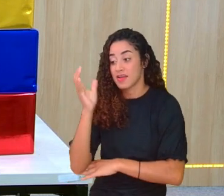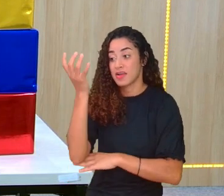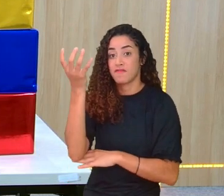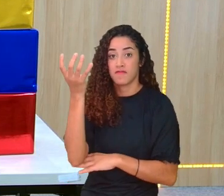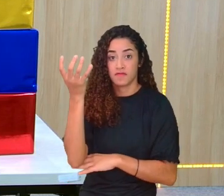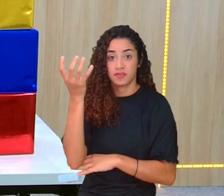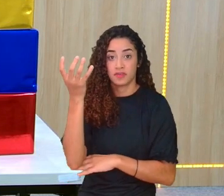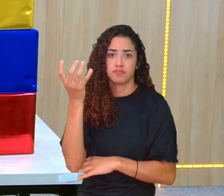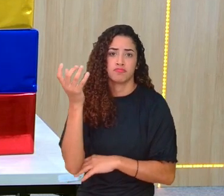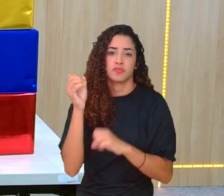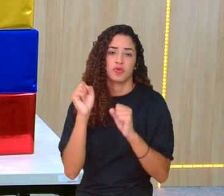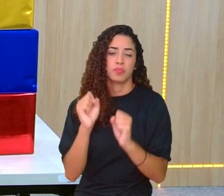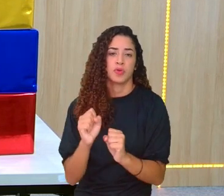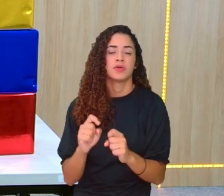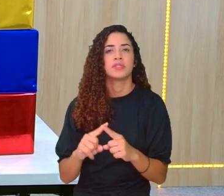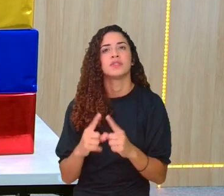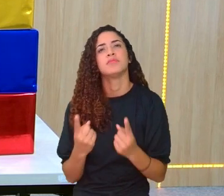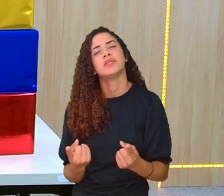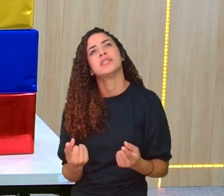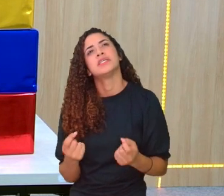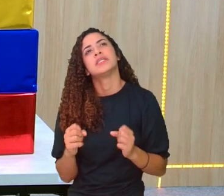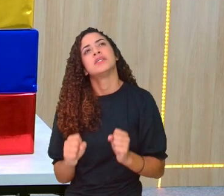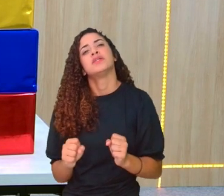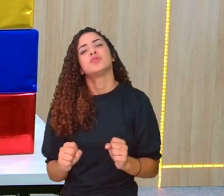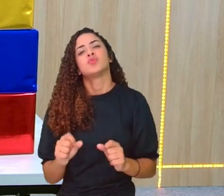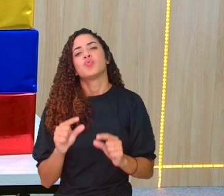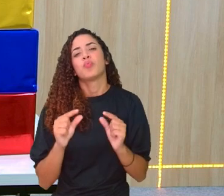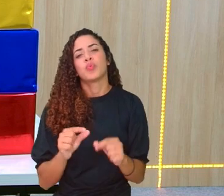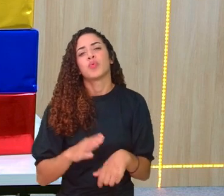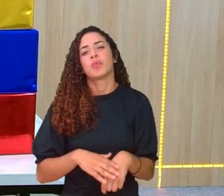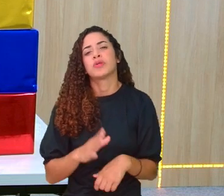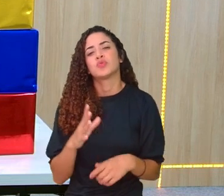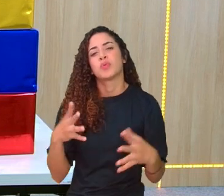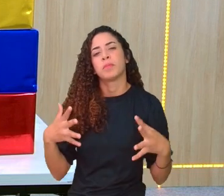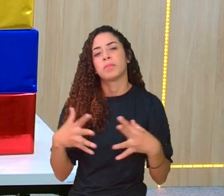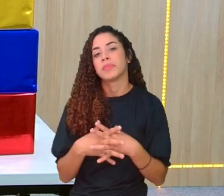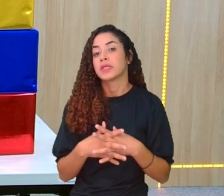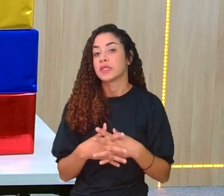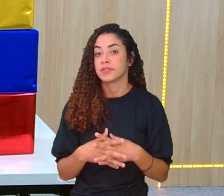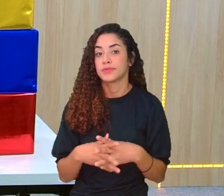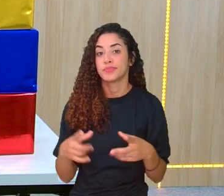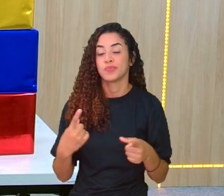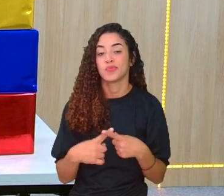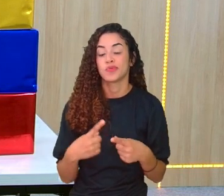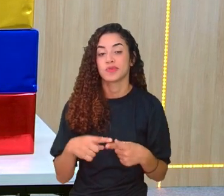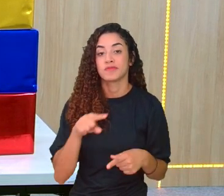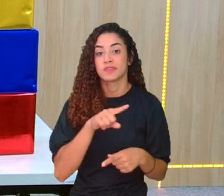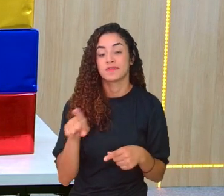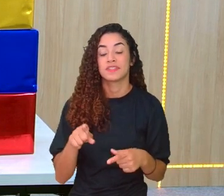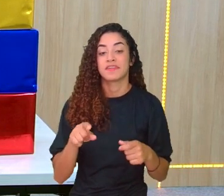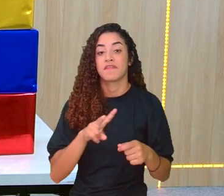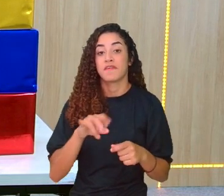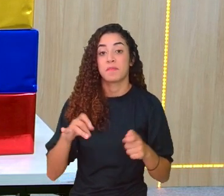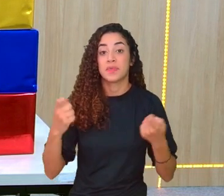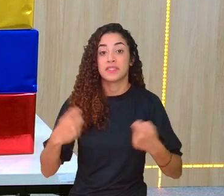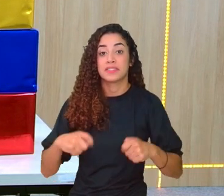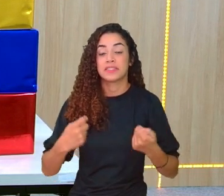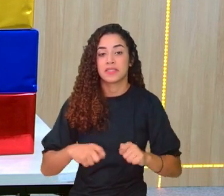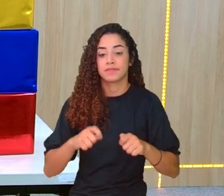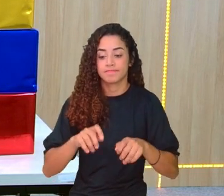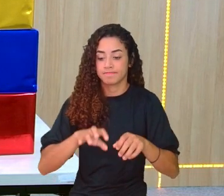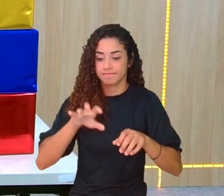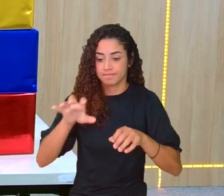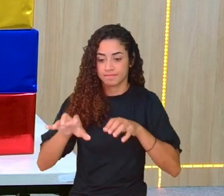um, talvez fique um pouco mais complicado, porque vocês vão ter que separar o problema